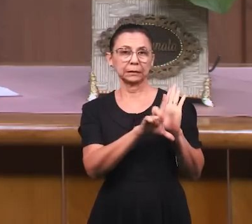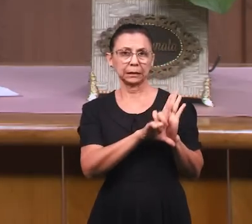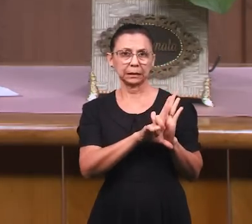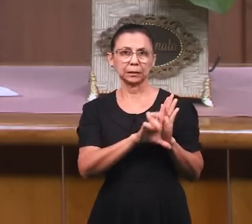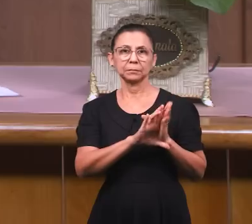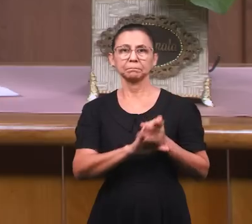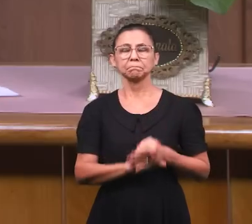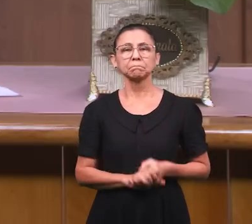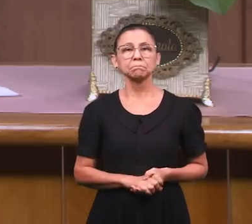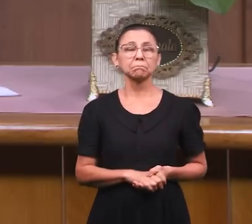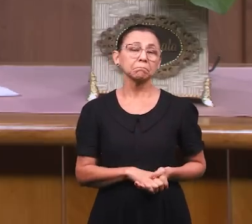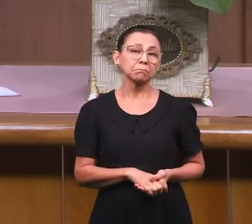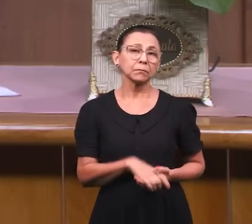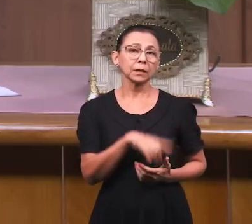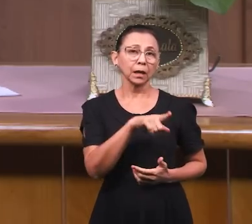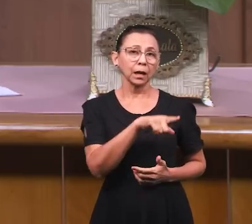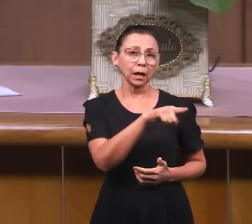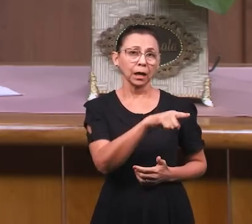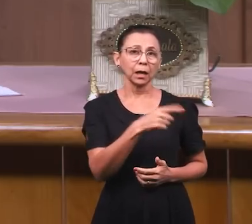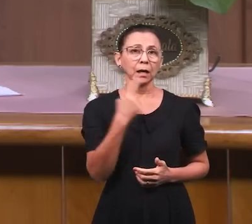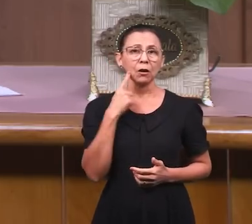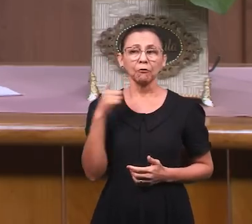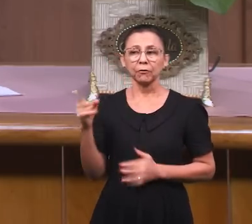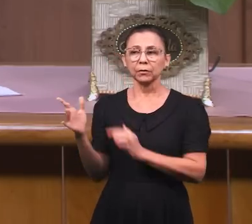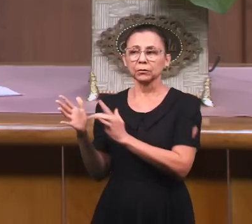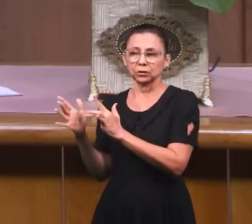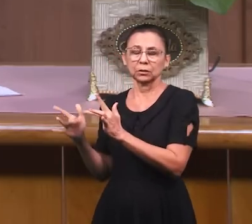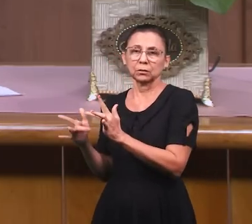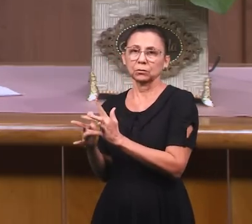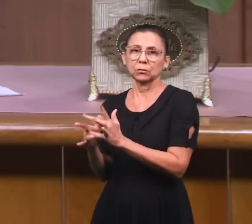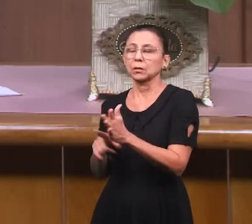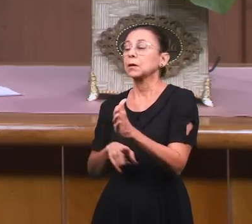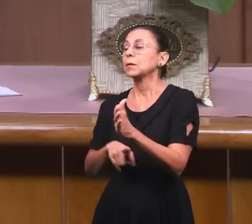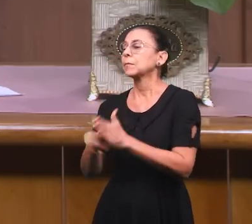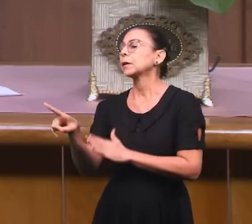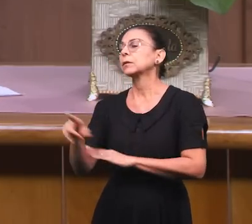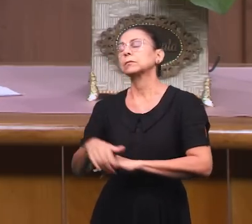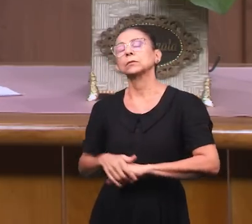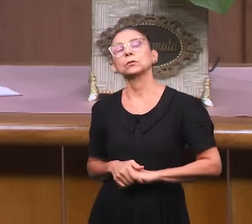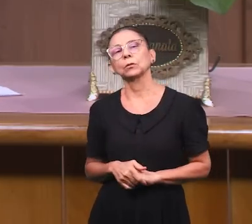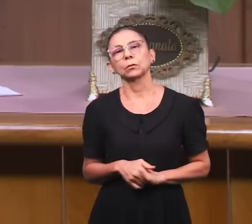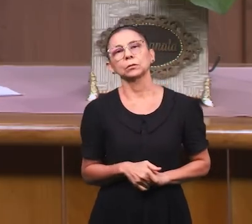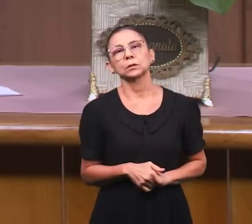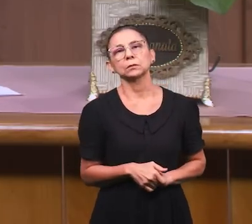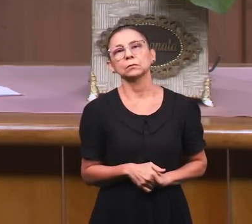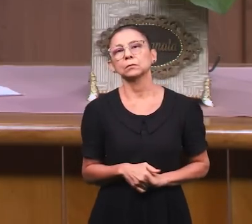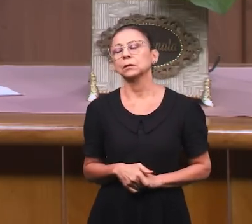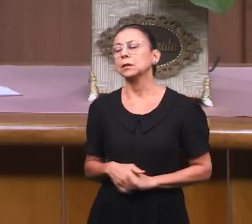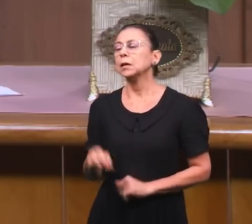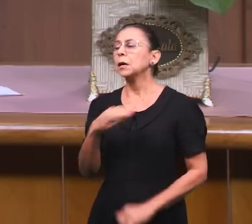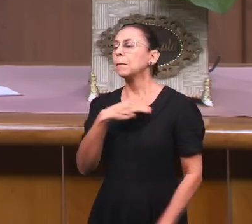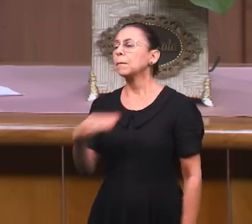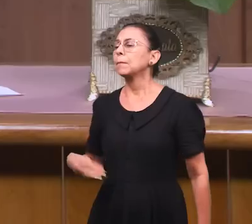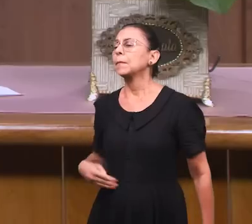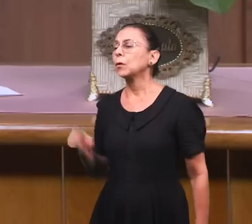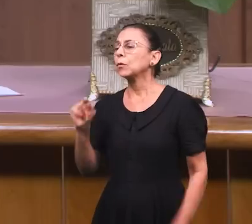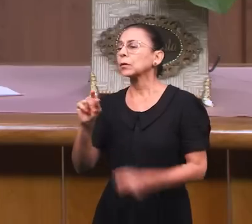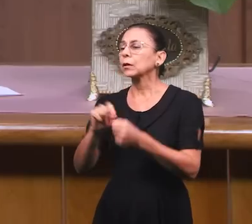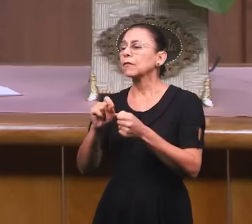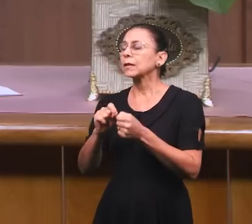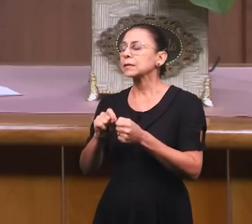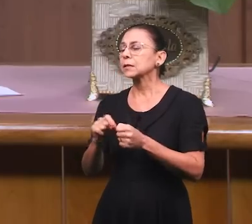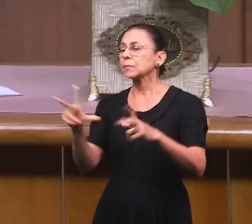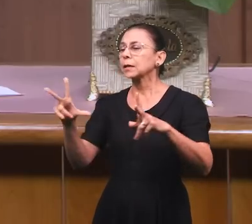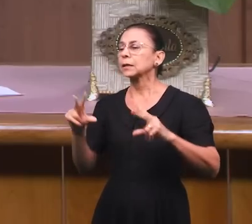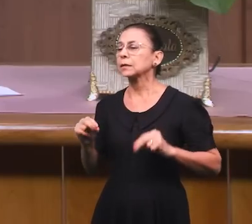ele se aproximou do Senhor Jesus e fez uma pergunta ao Senhor Jesus. Se dirigiu a ele dizendo assim: mestre, que